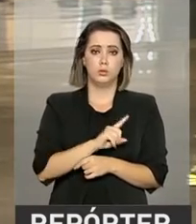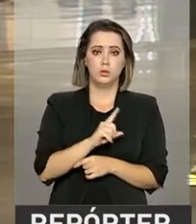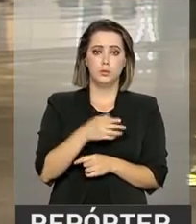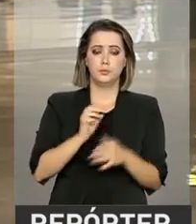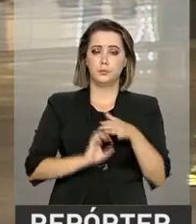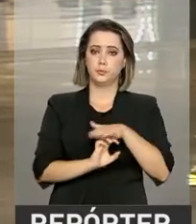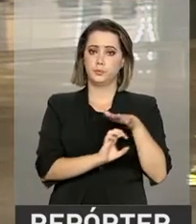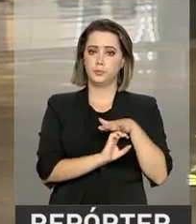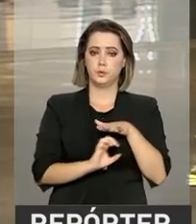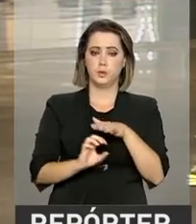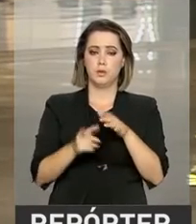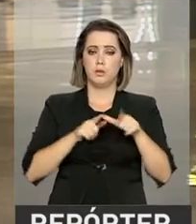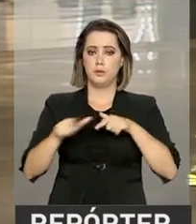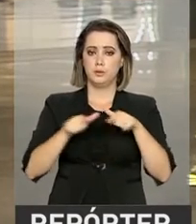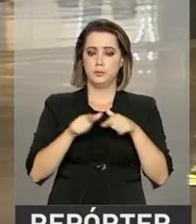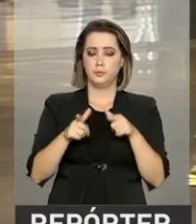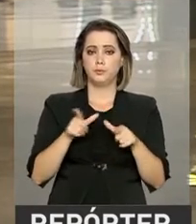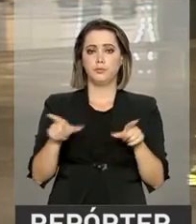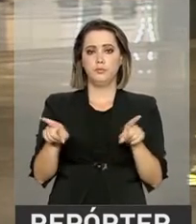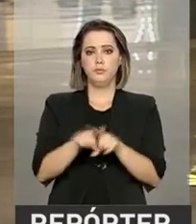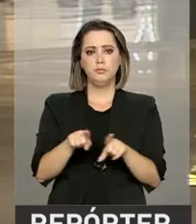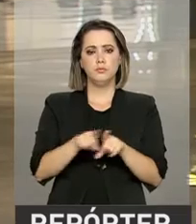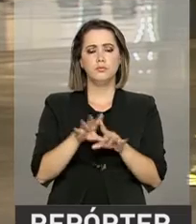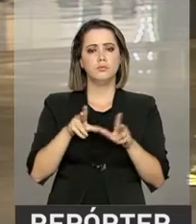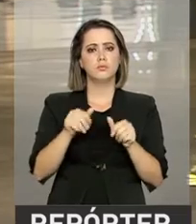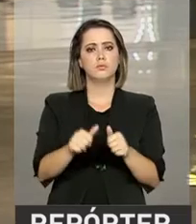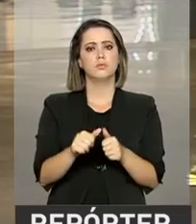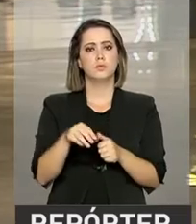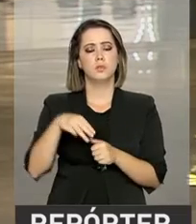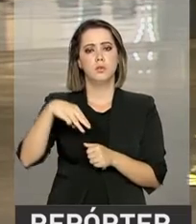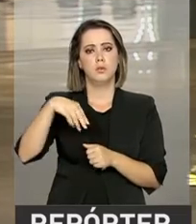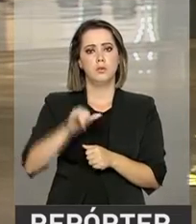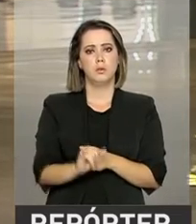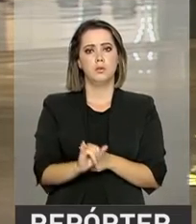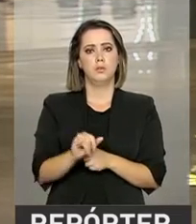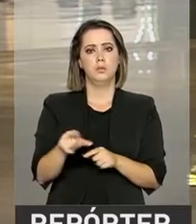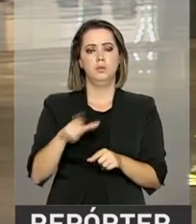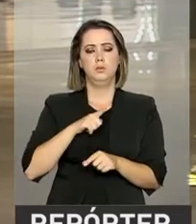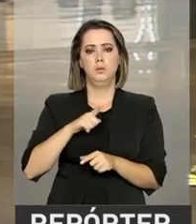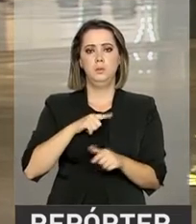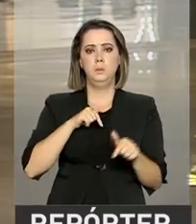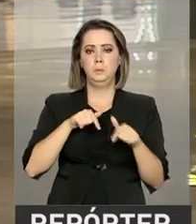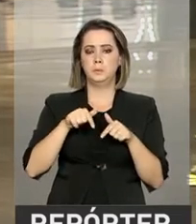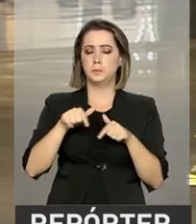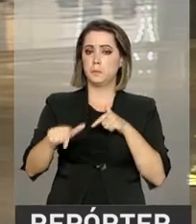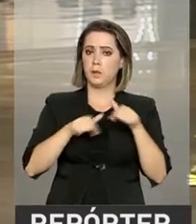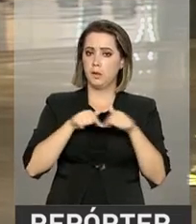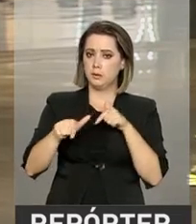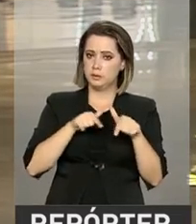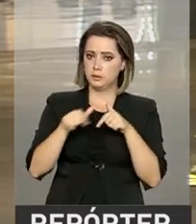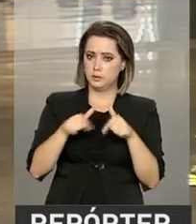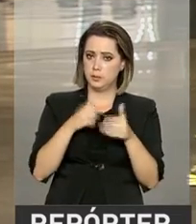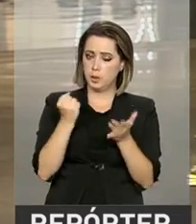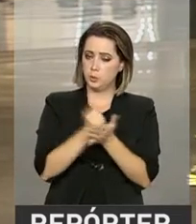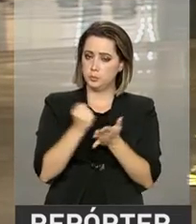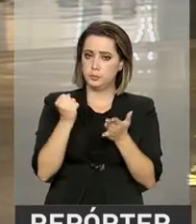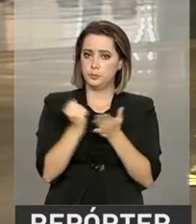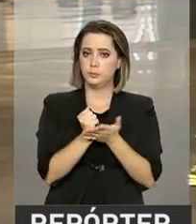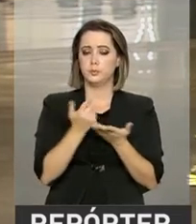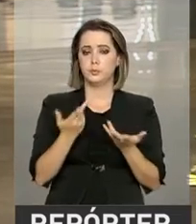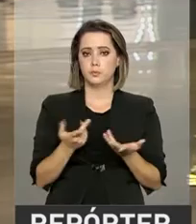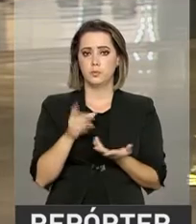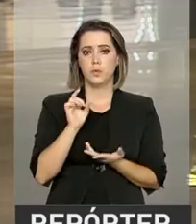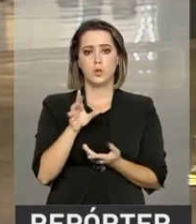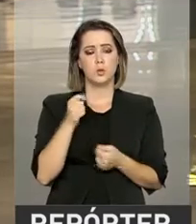todos os estabelecimentos com cadastro de empresa individual que tem funcionários. Os microempreendedores individuais